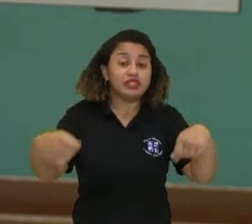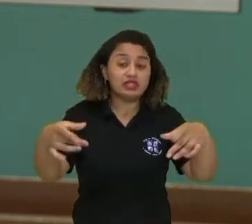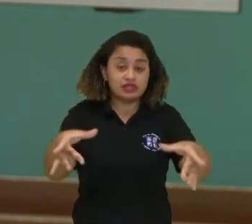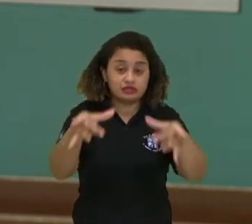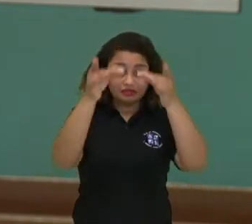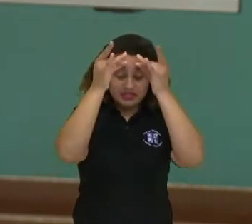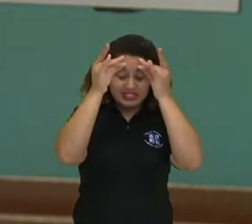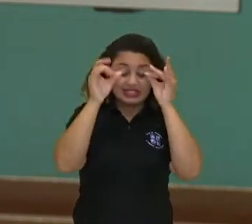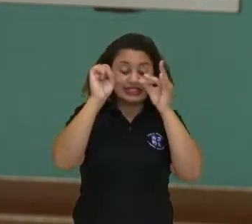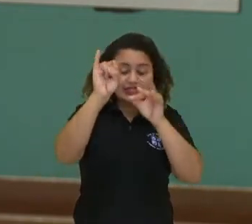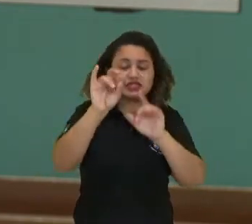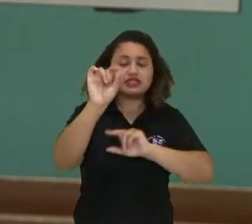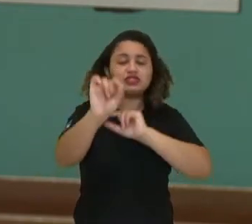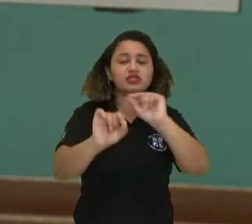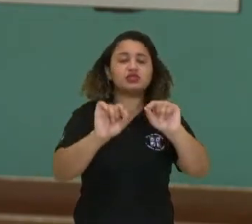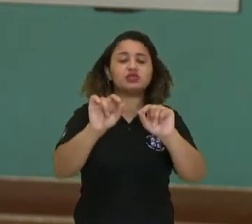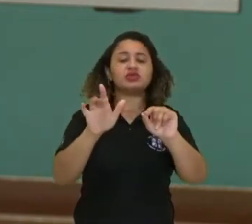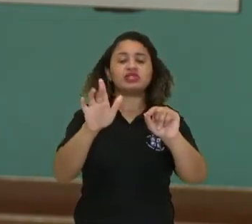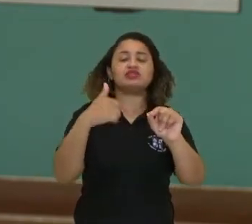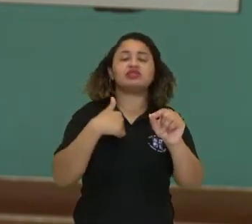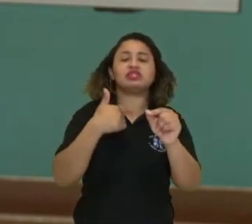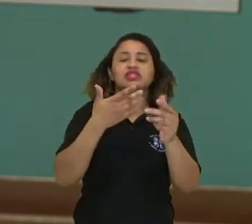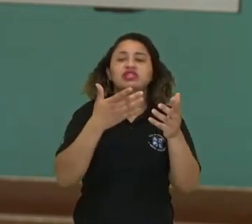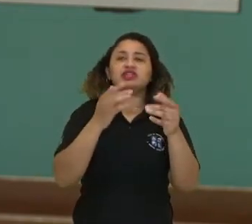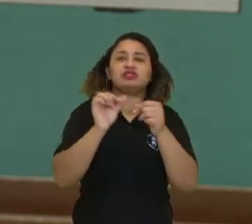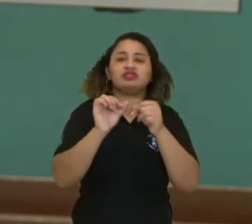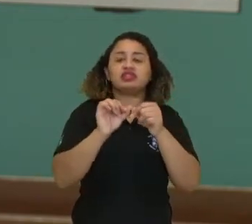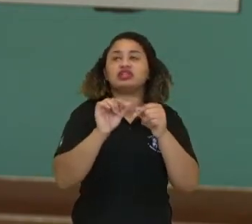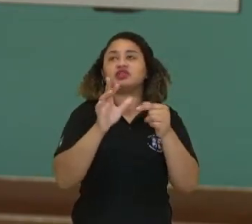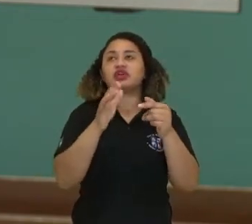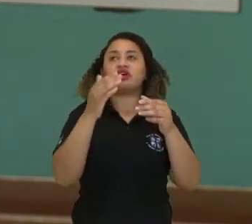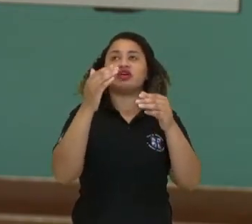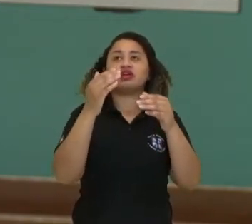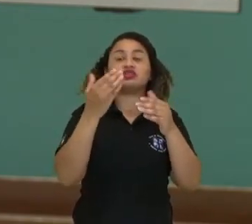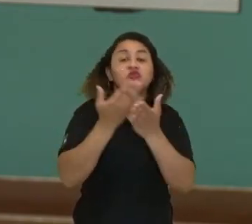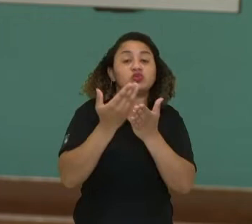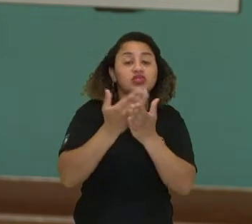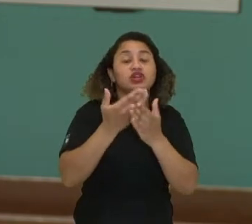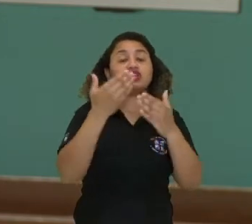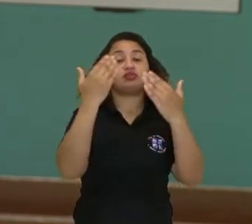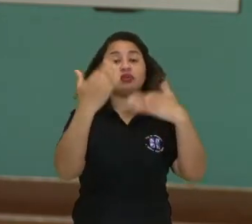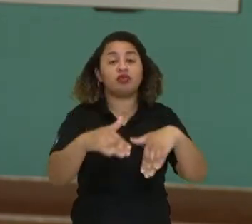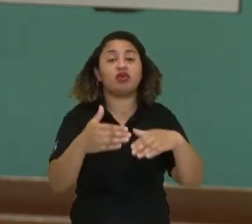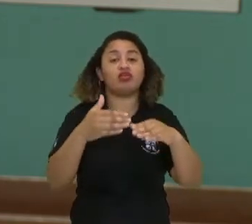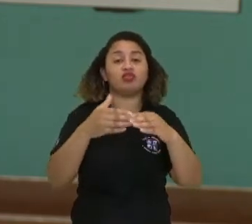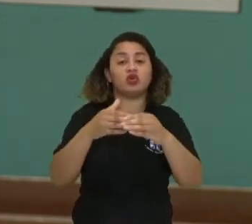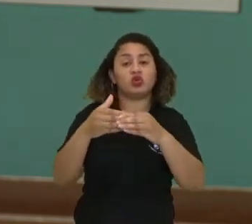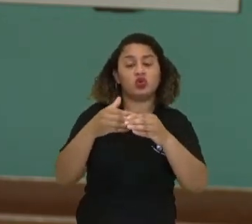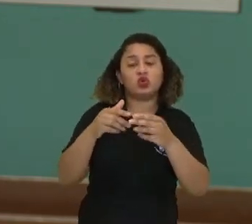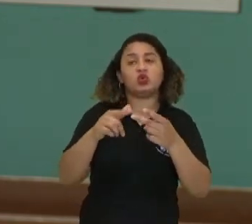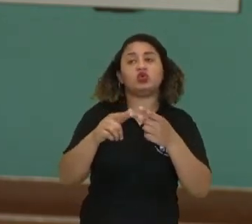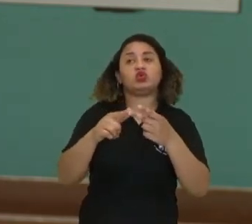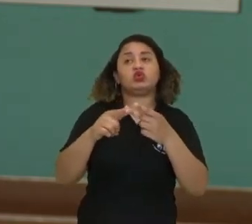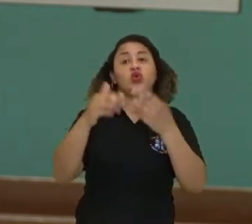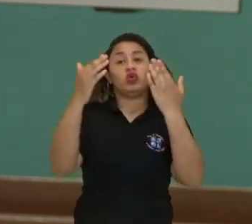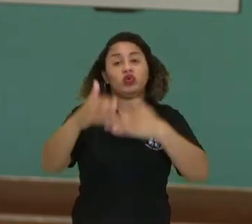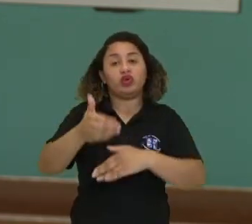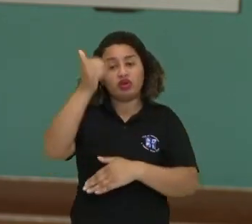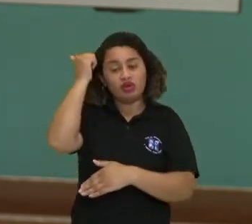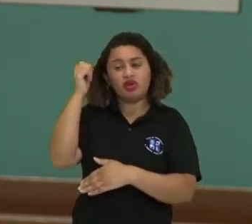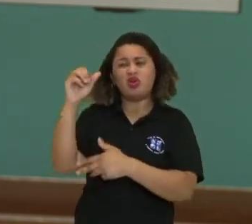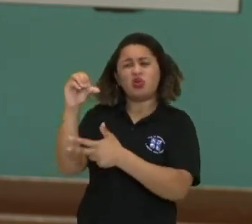é está fazendo por exemplo concurso público vestibular o Enem eu acho que nem cobra tanto isso